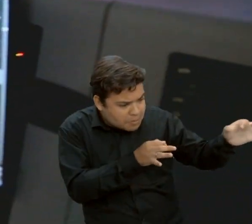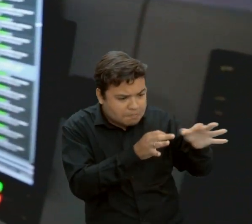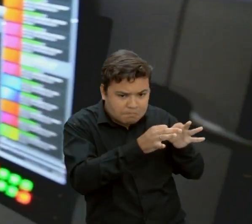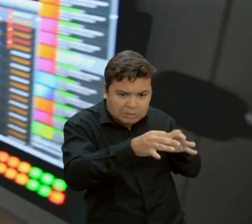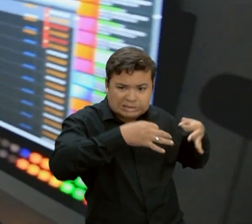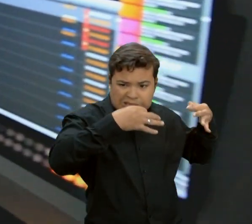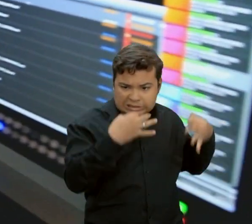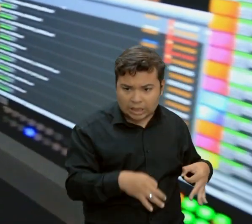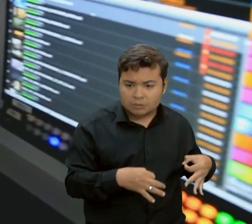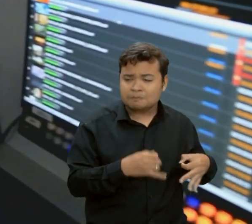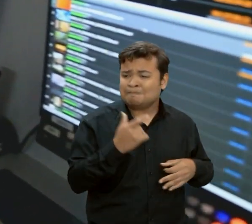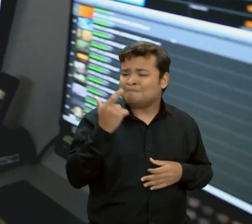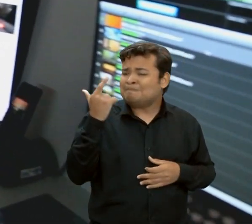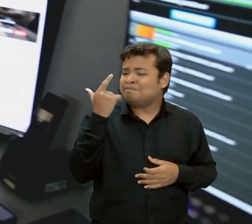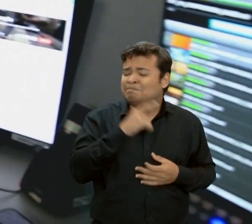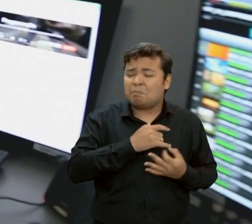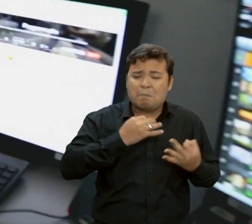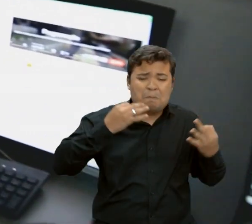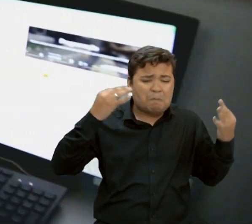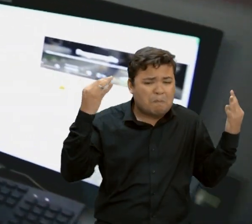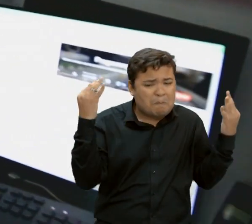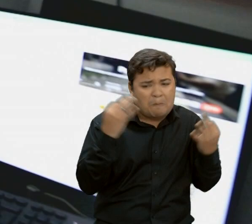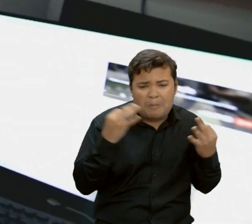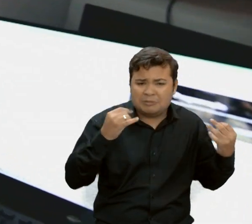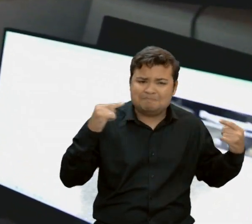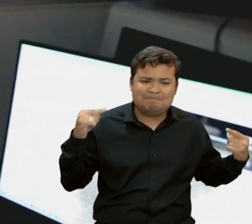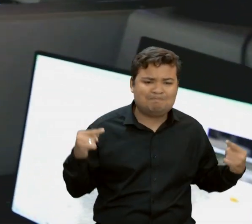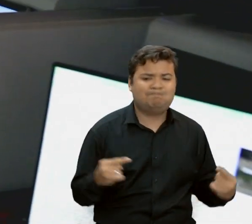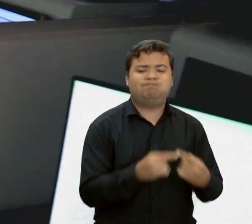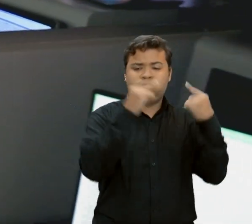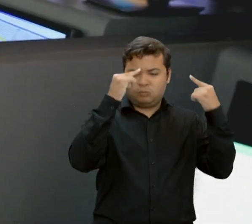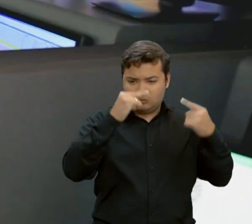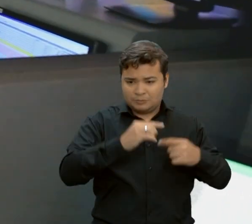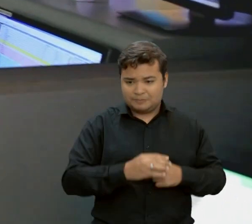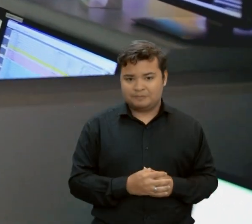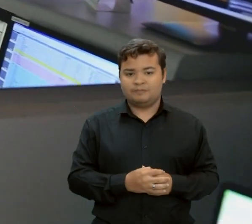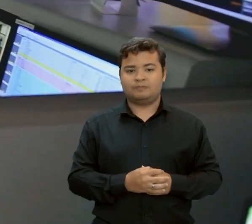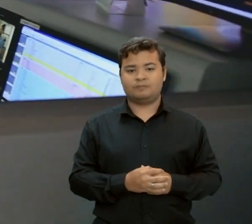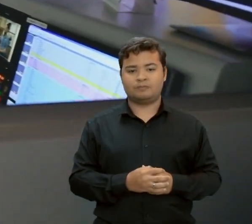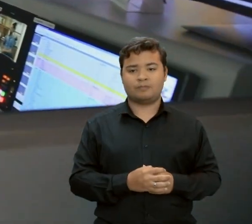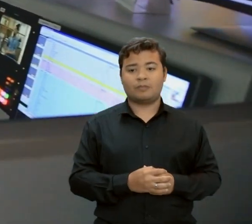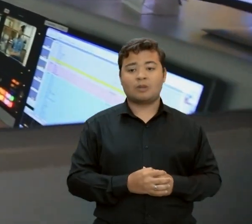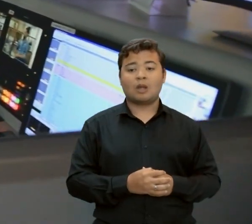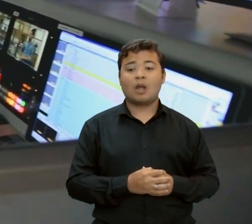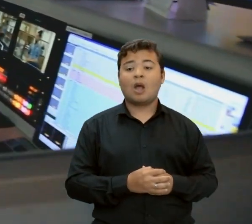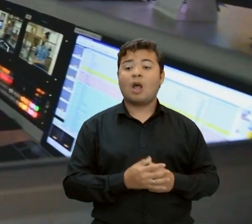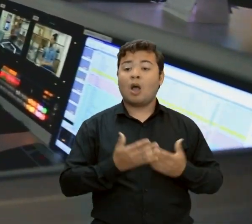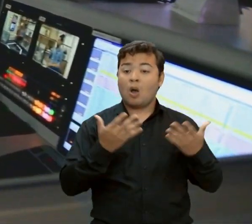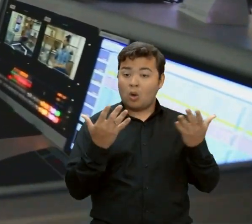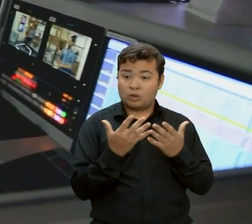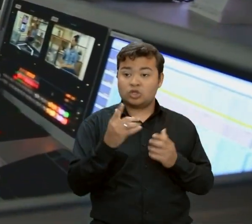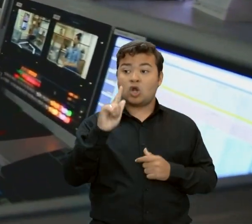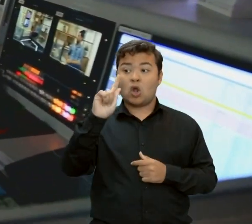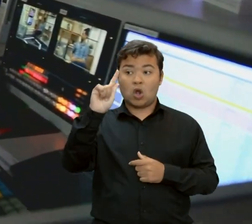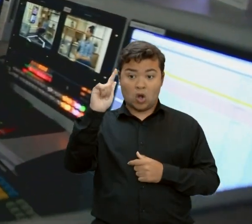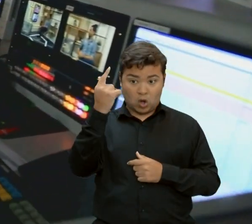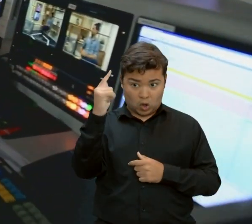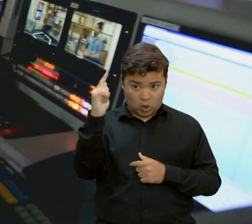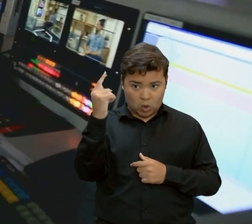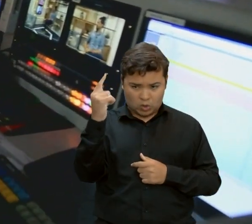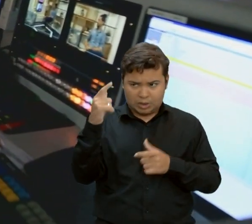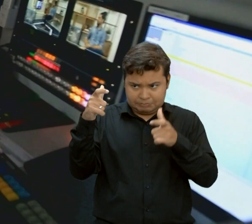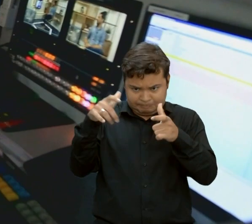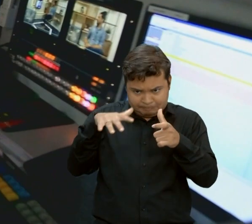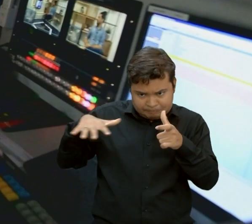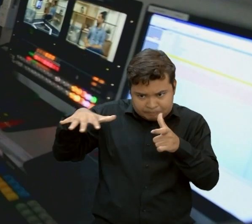funcionou perfeitamente conforme planejado. Então, hoje, nós temos a nossa segunda melhor imagem de Goiânia. Isso